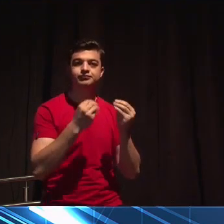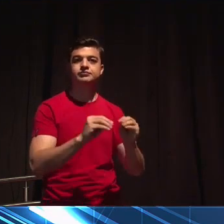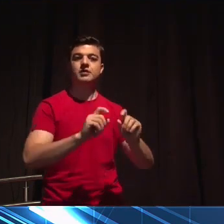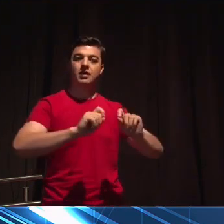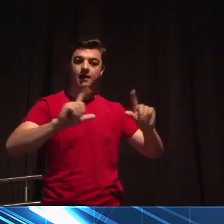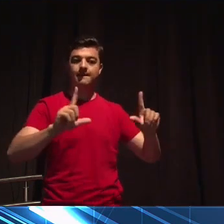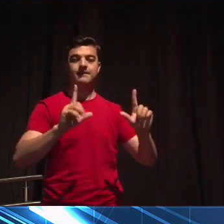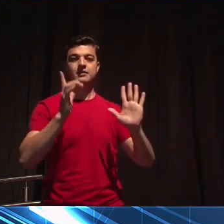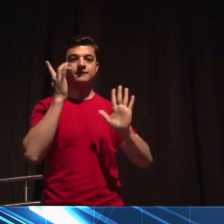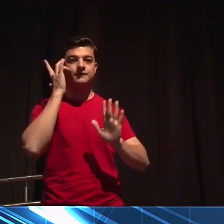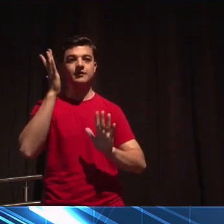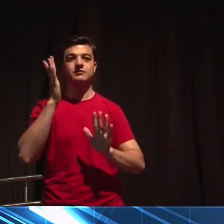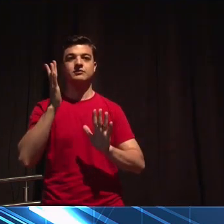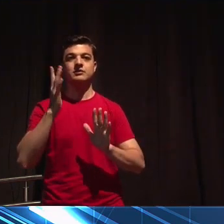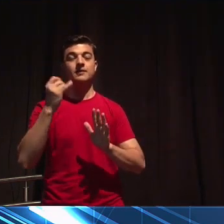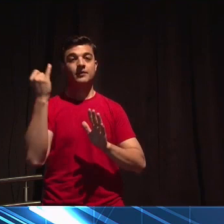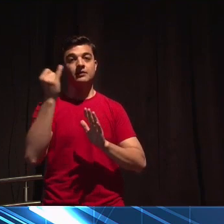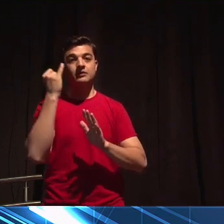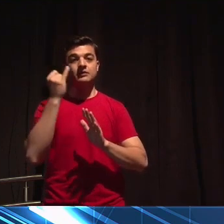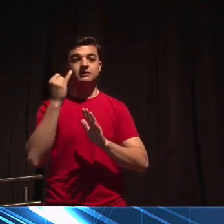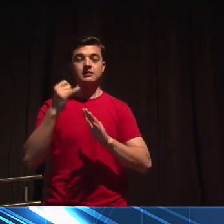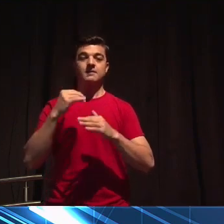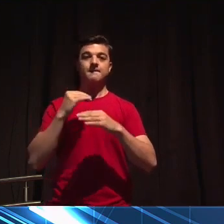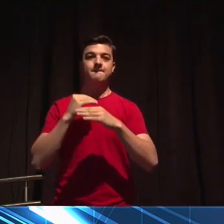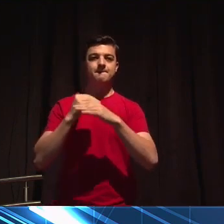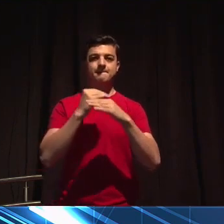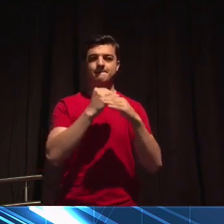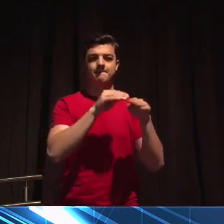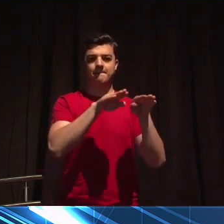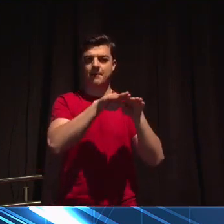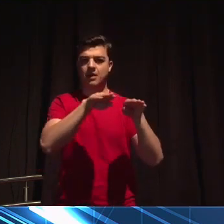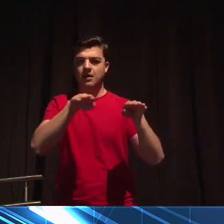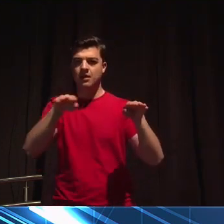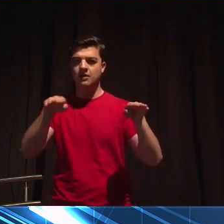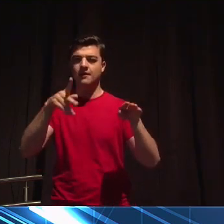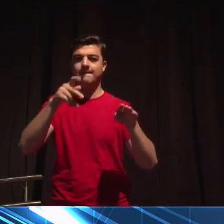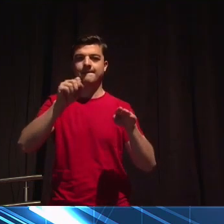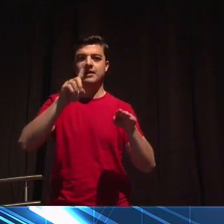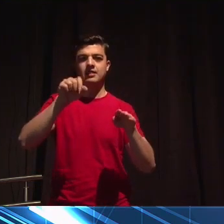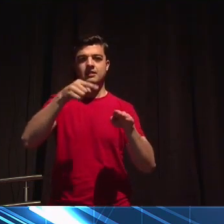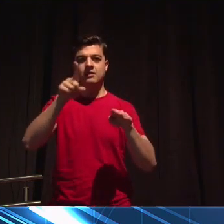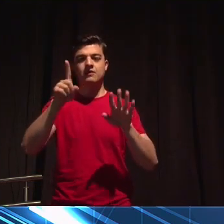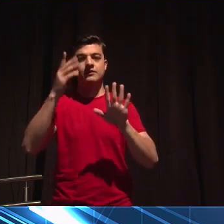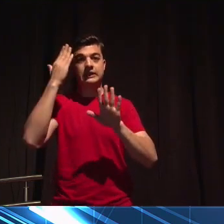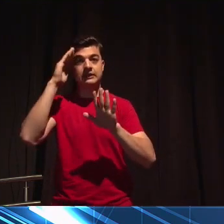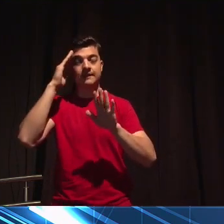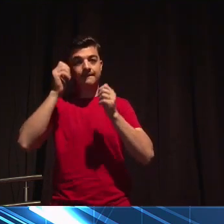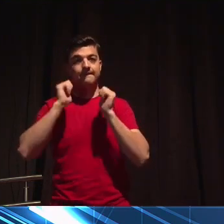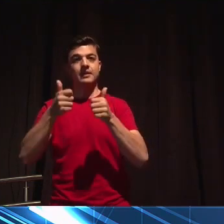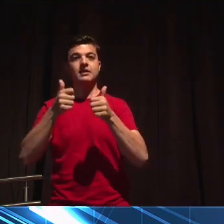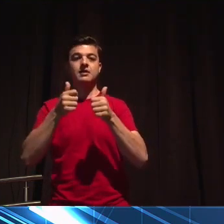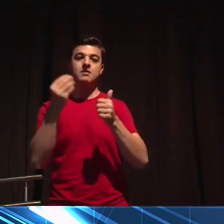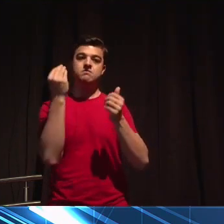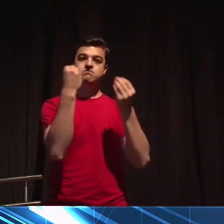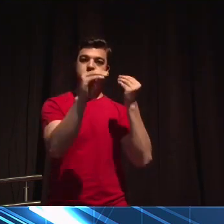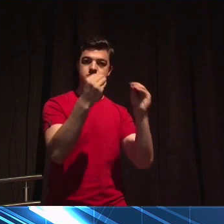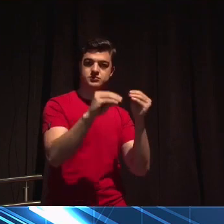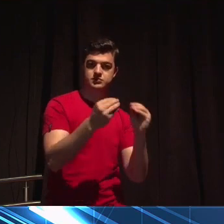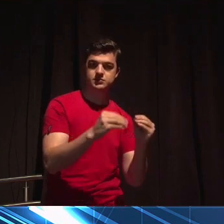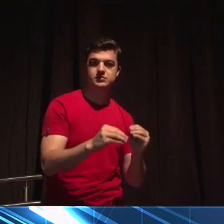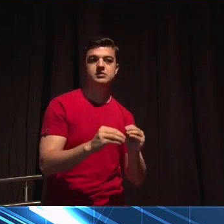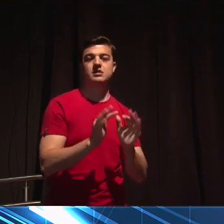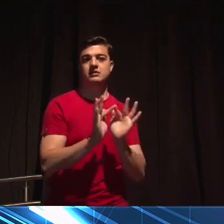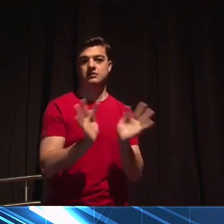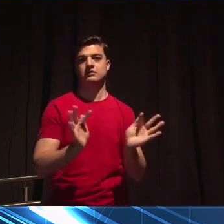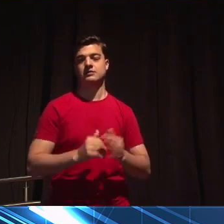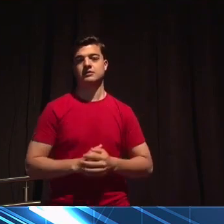entender o máximo possível de padrões, mas realmente a senioridade de fazer um código bom vem de tu aplicar só o que tu precisa. Né? Eu